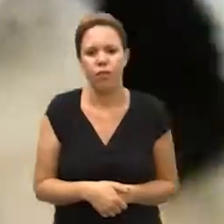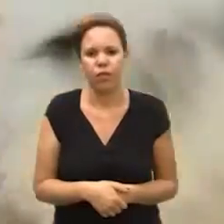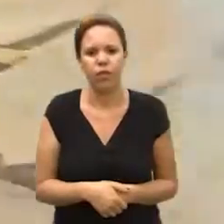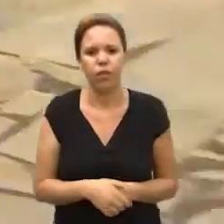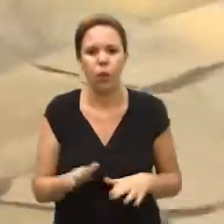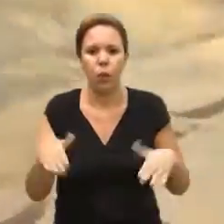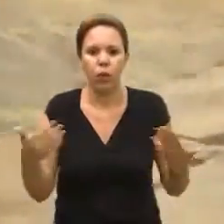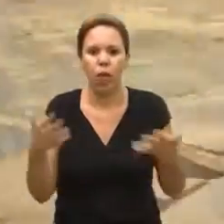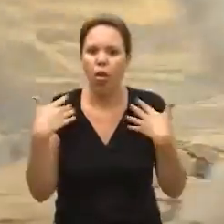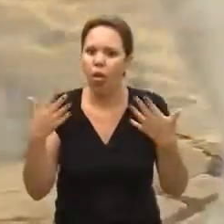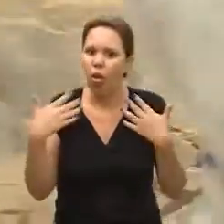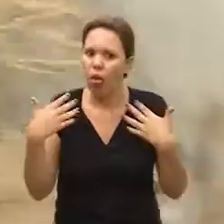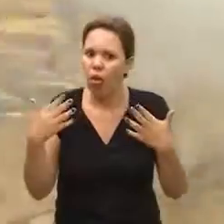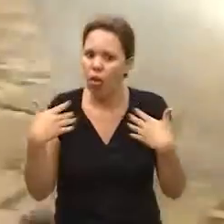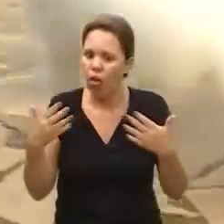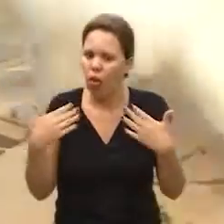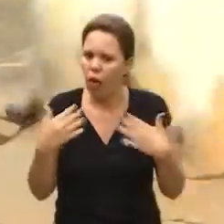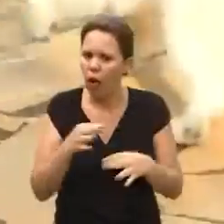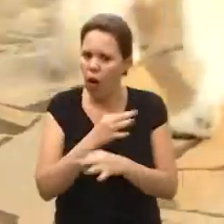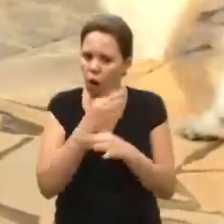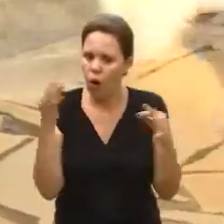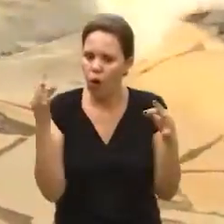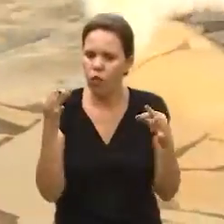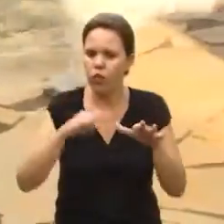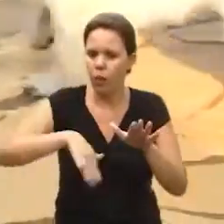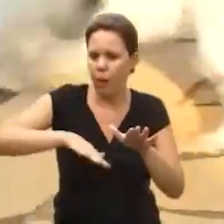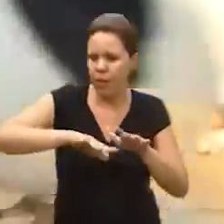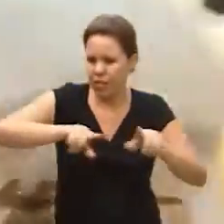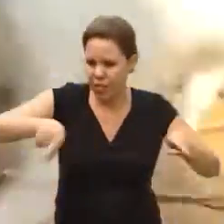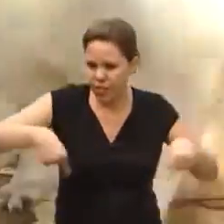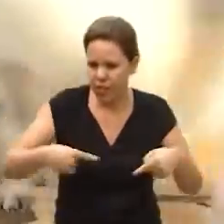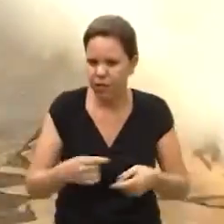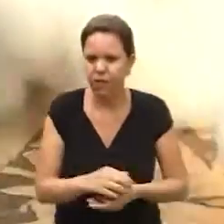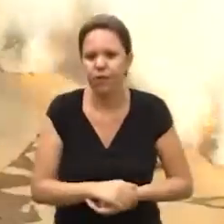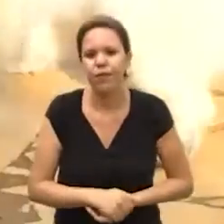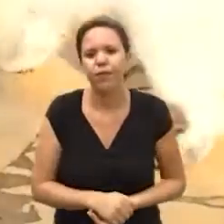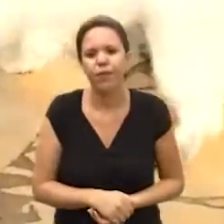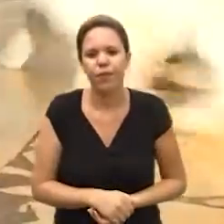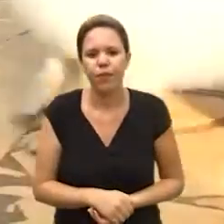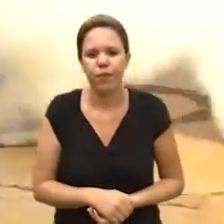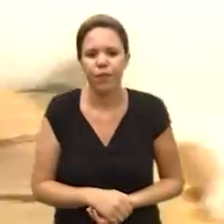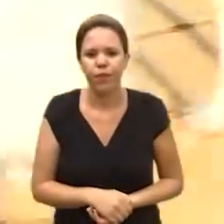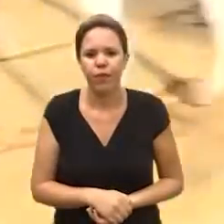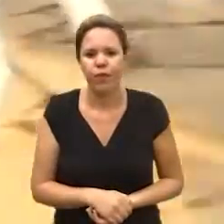E quando tá calor, nada melhor que uma piscininha.